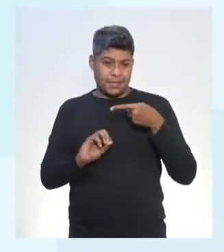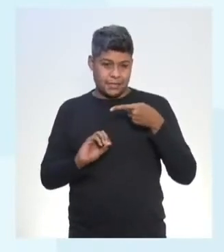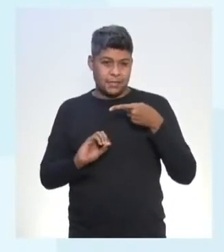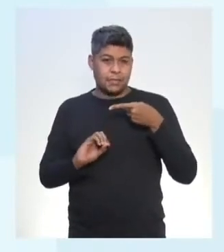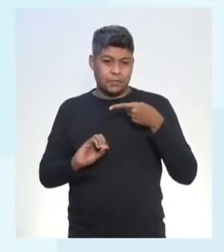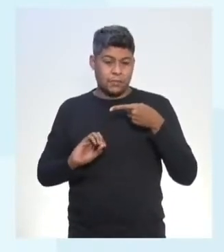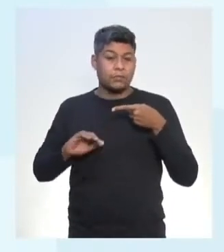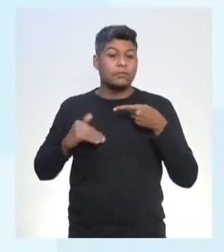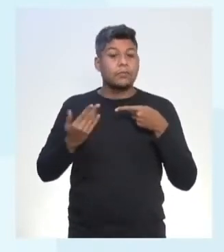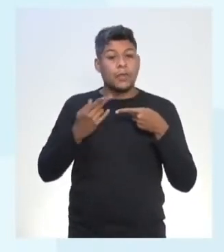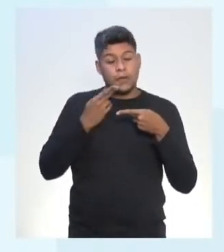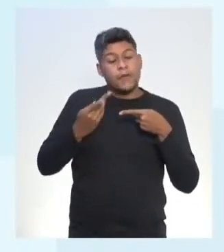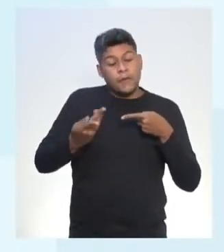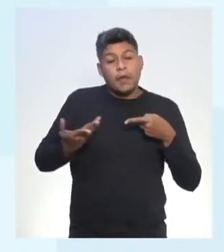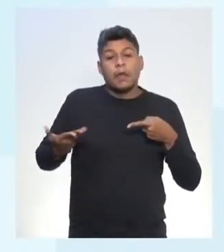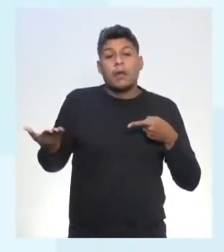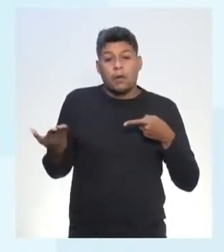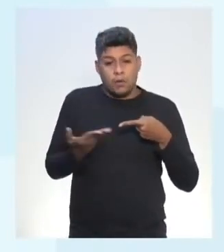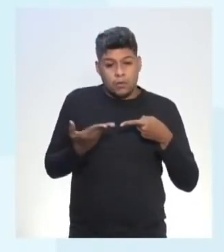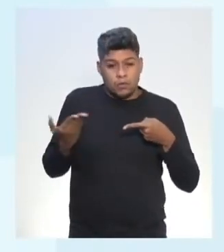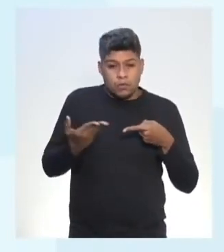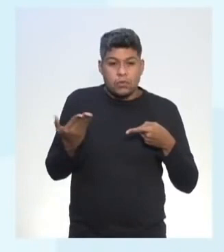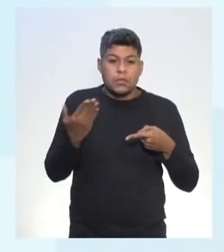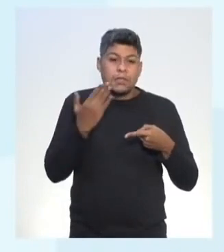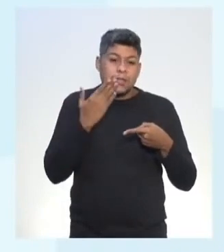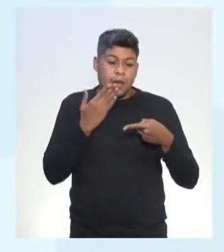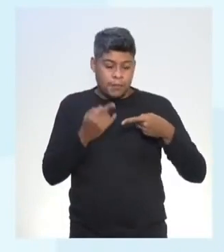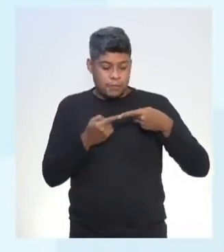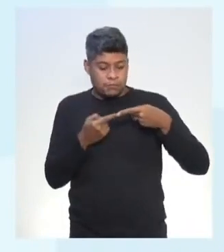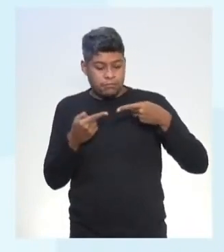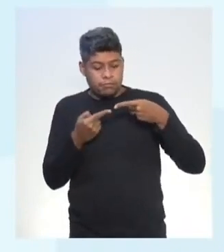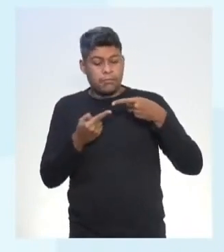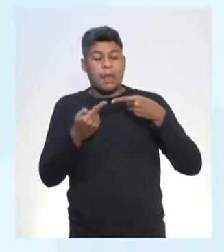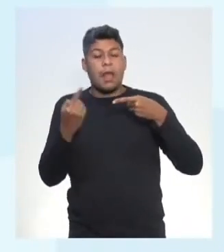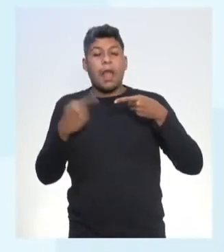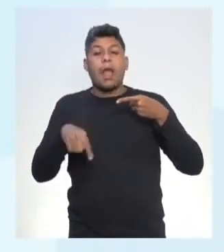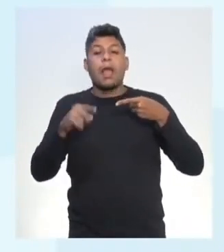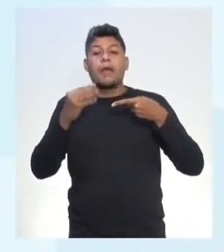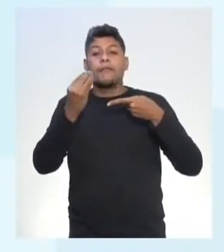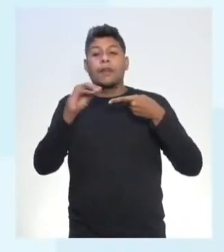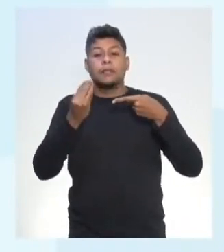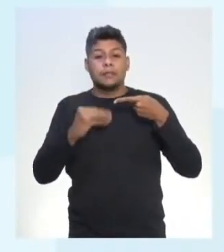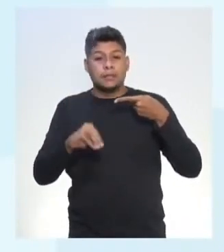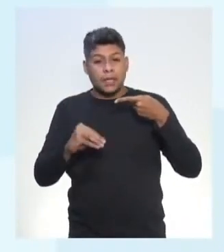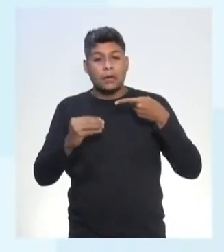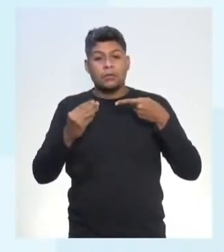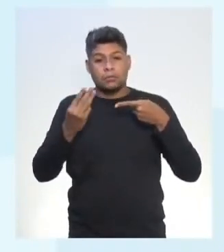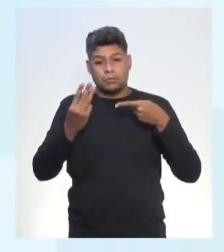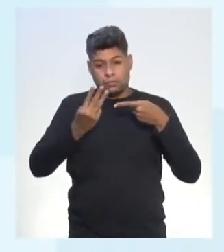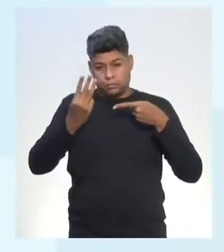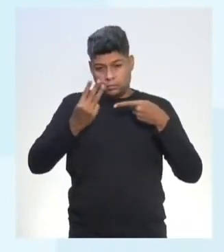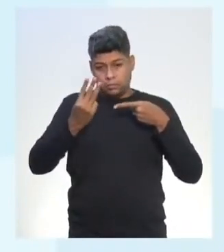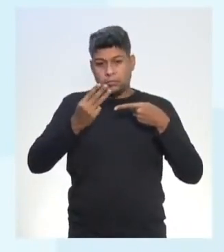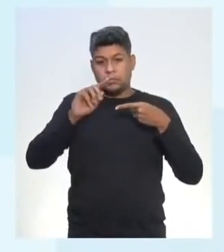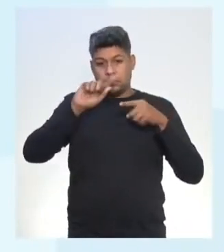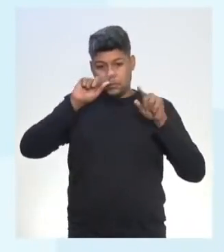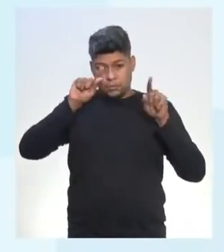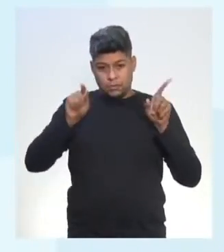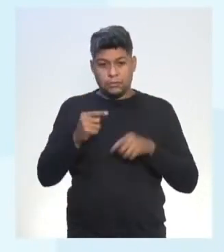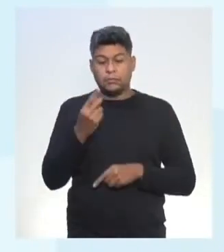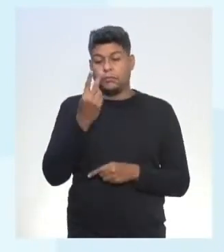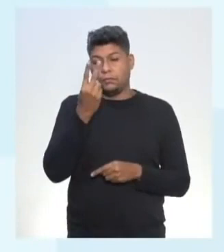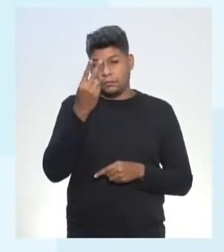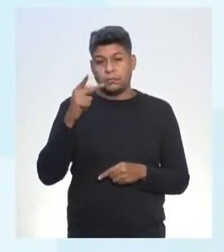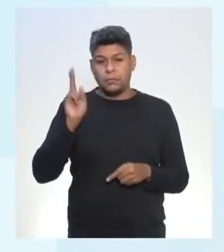aí a gente vai falar disso hoje, Quando a base é uma fração, né? Vou elevar aqui ao quadrado, a gente faz a